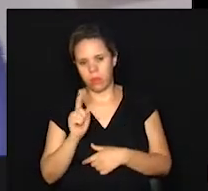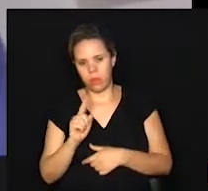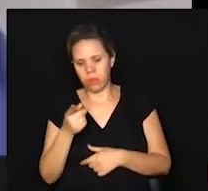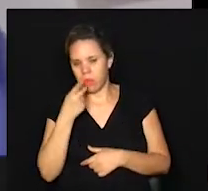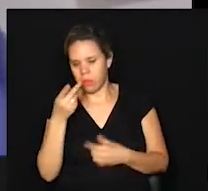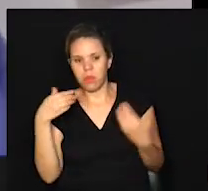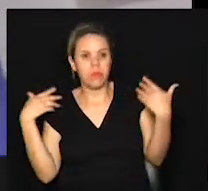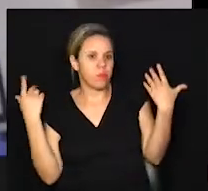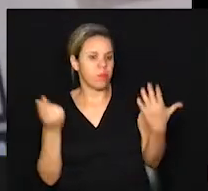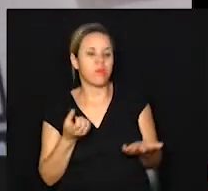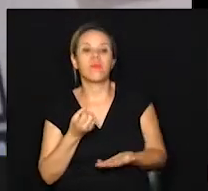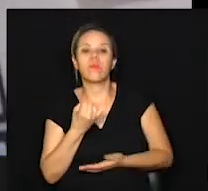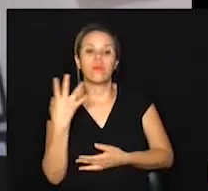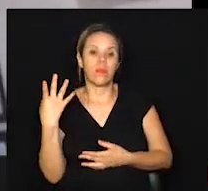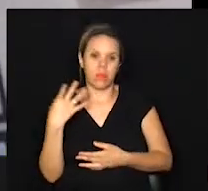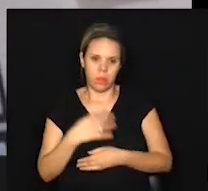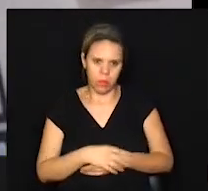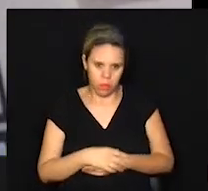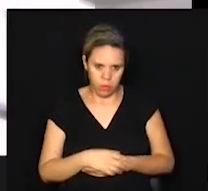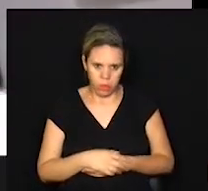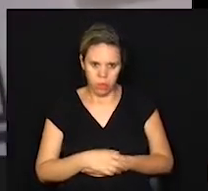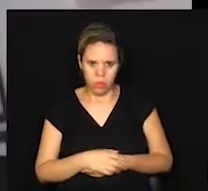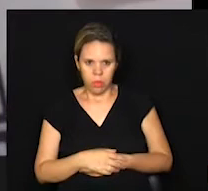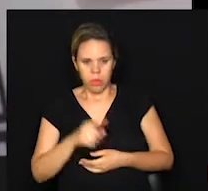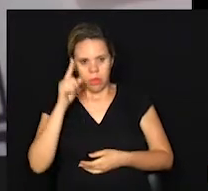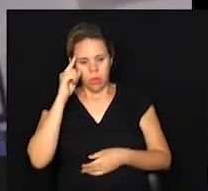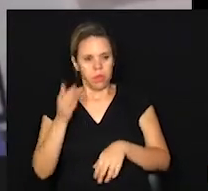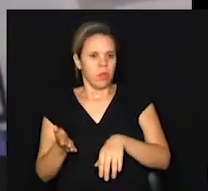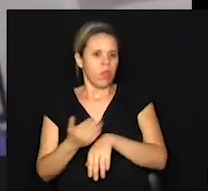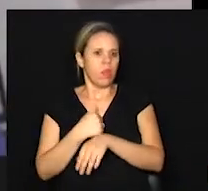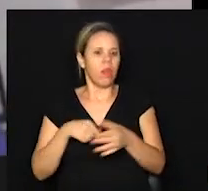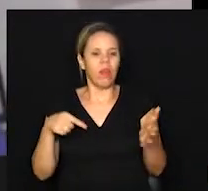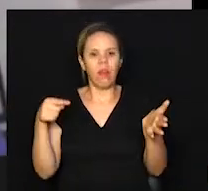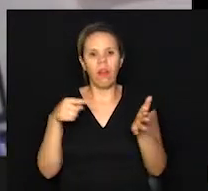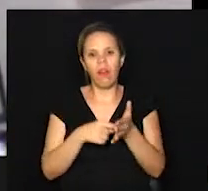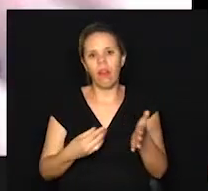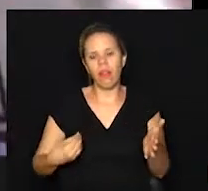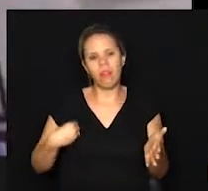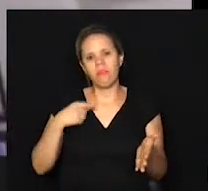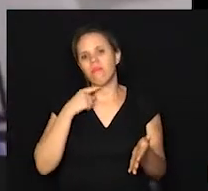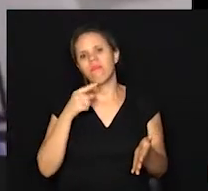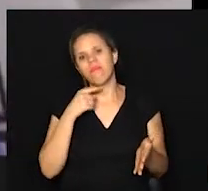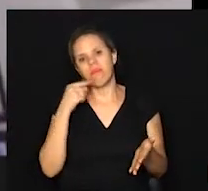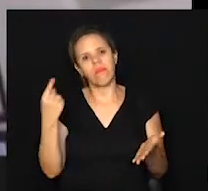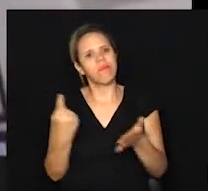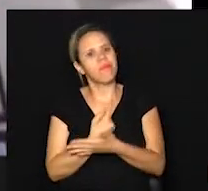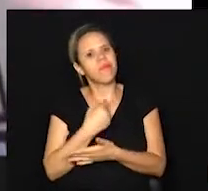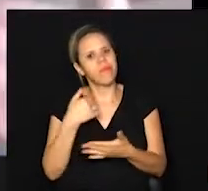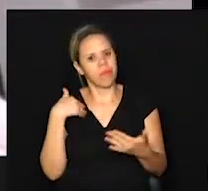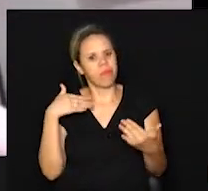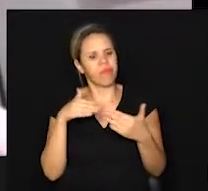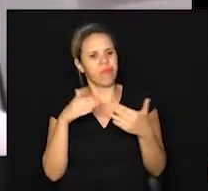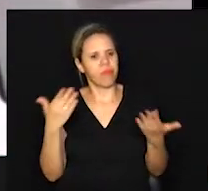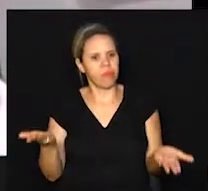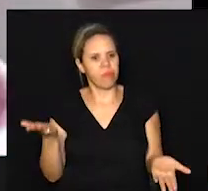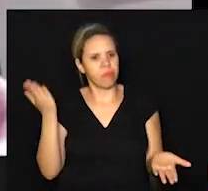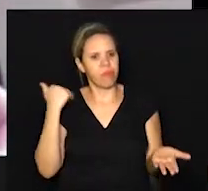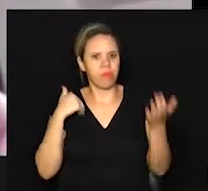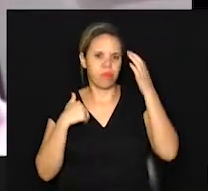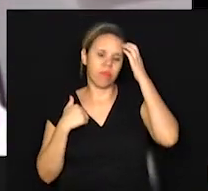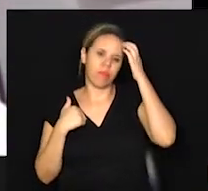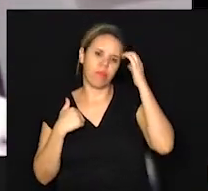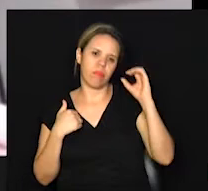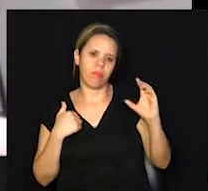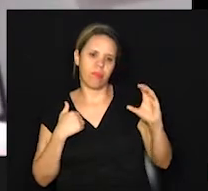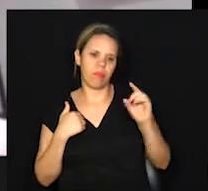para quanto, né? Então, um dia antes da denúncia, eu estava sendo questionado se eu concordava, e já sabendo, inclusive, que o coordenador-geral,